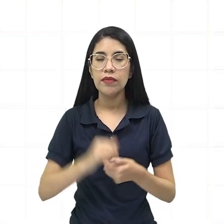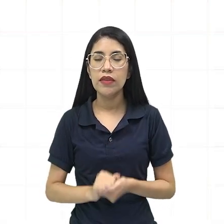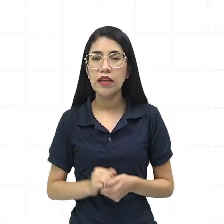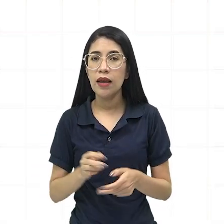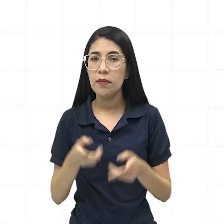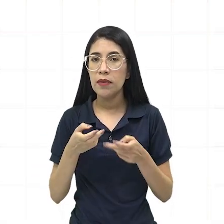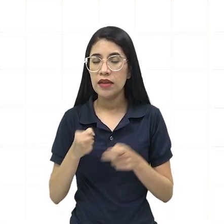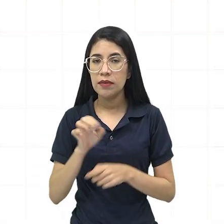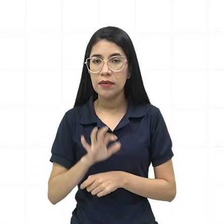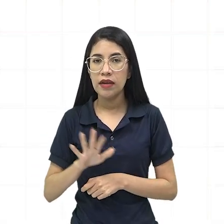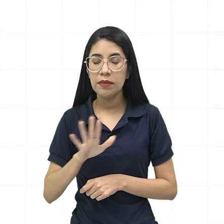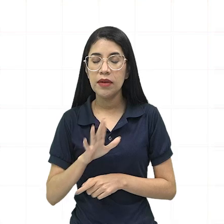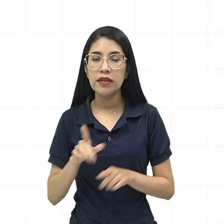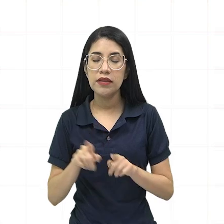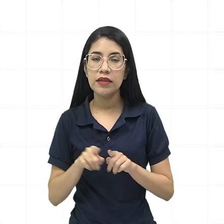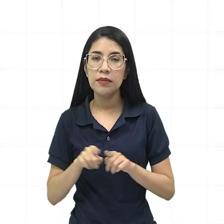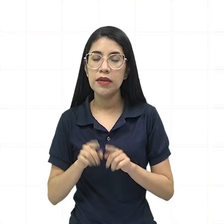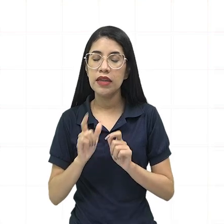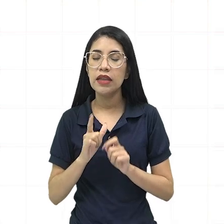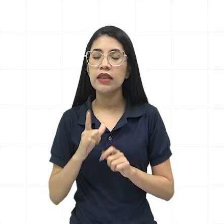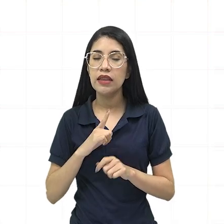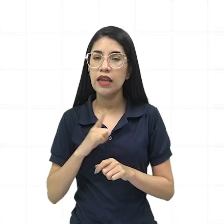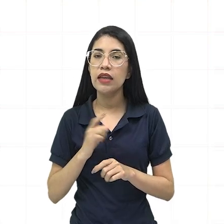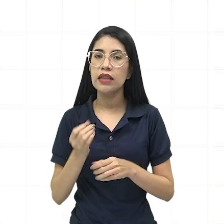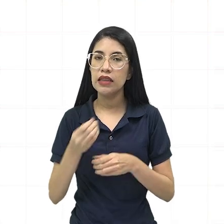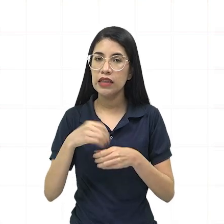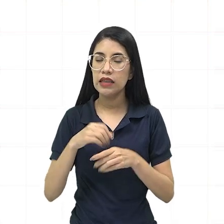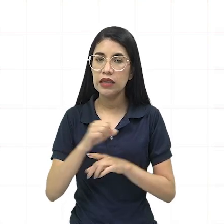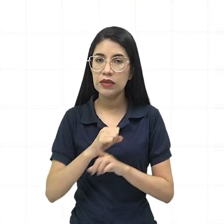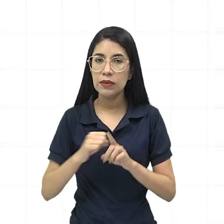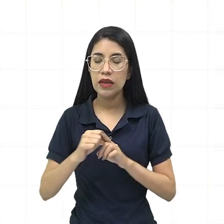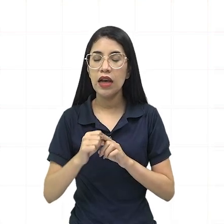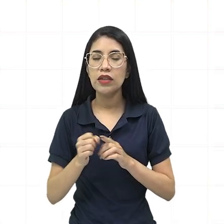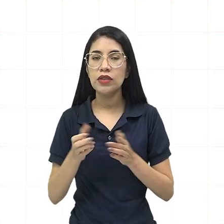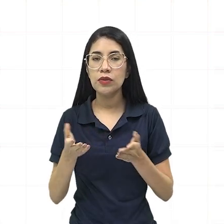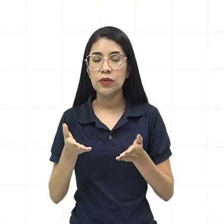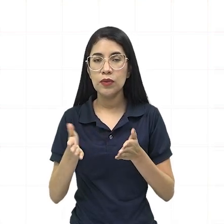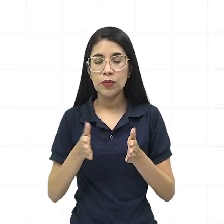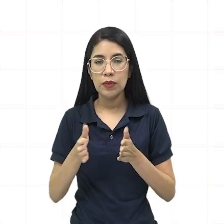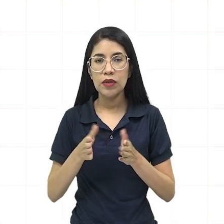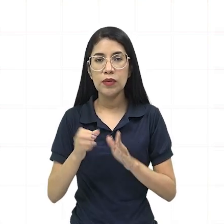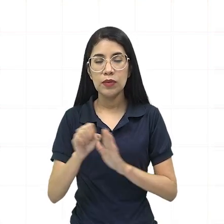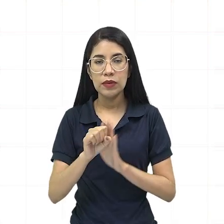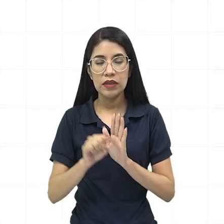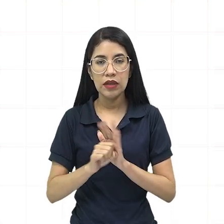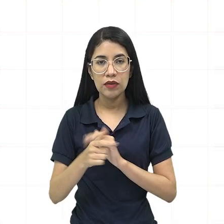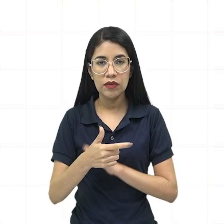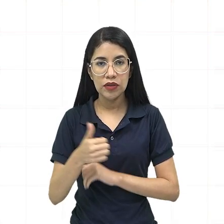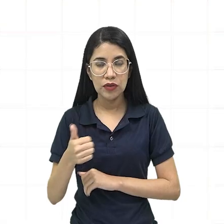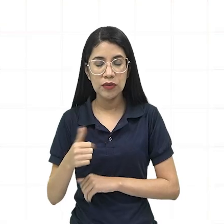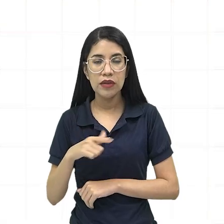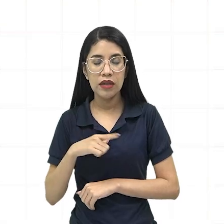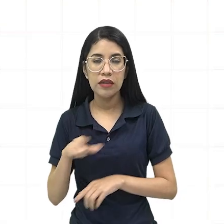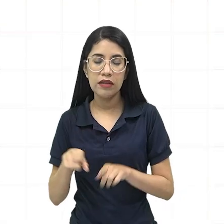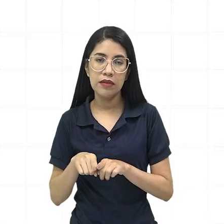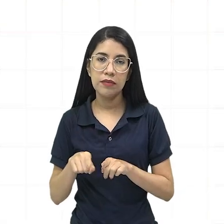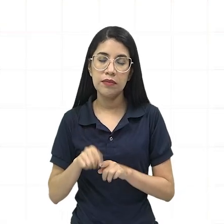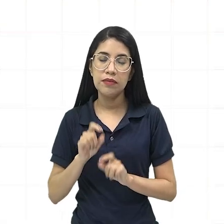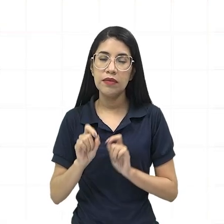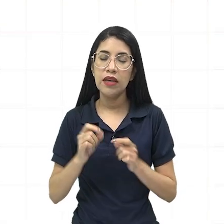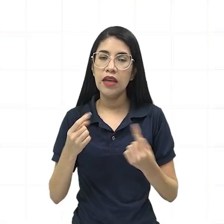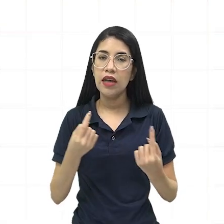vê presente, inclusive, em sociedades do século XXI, né, que é o século em que estamos atualmente,